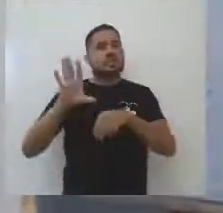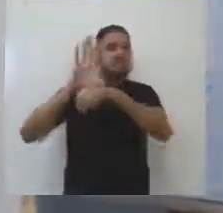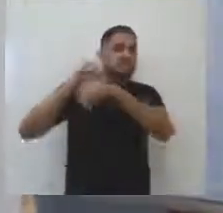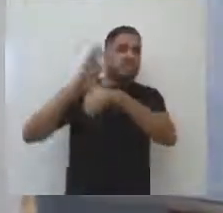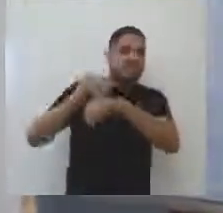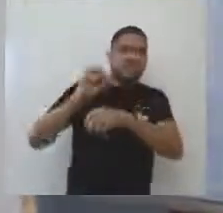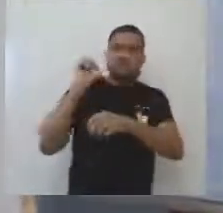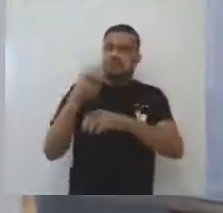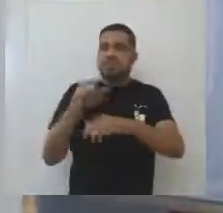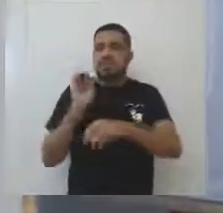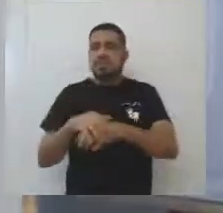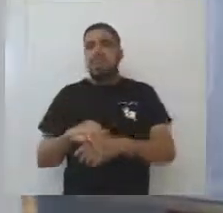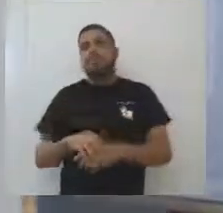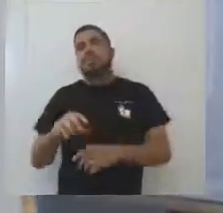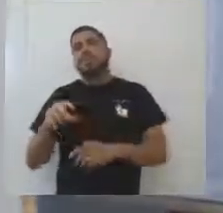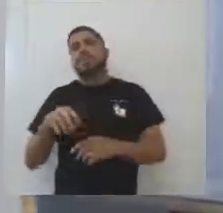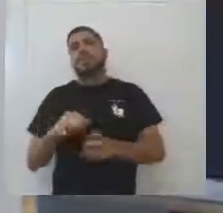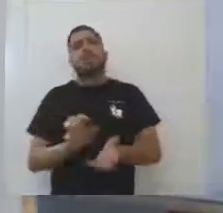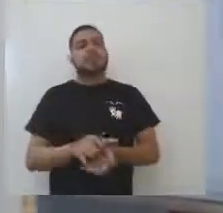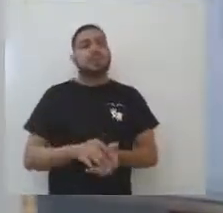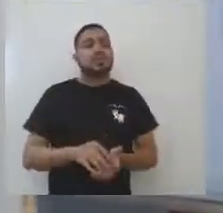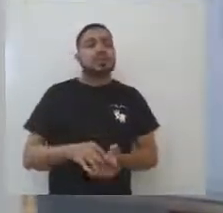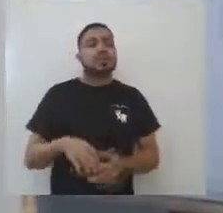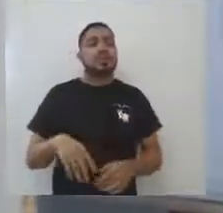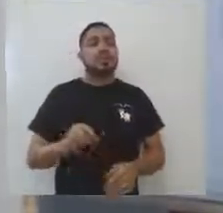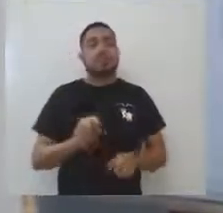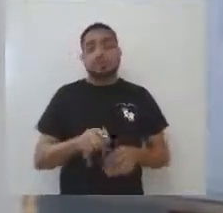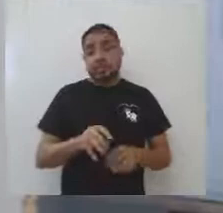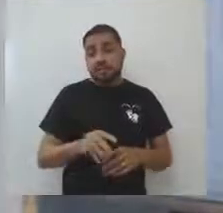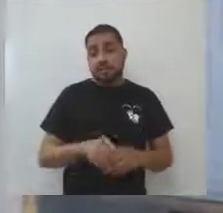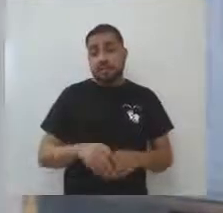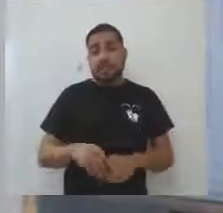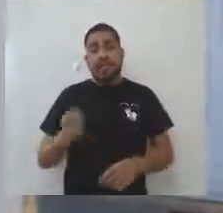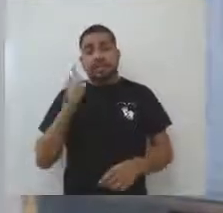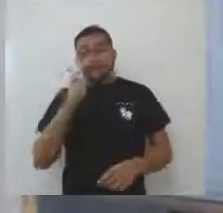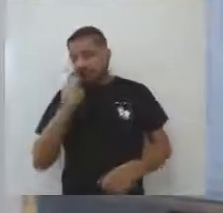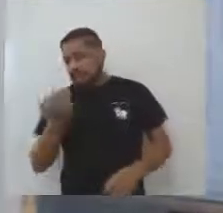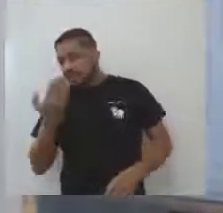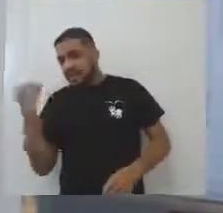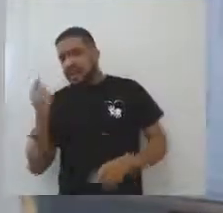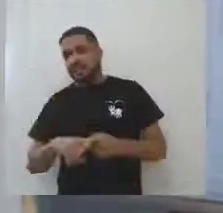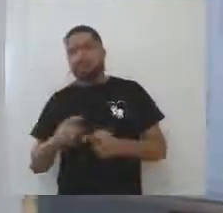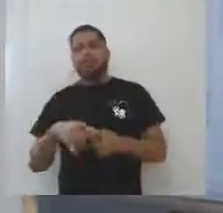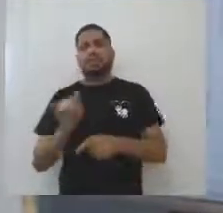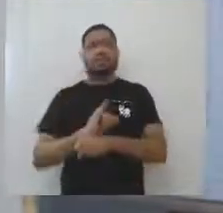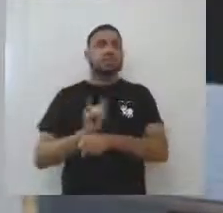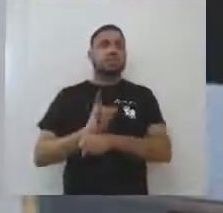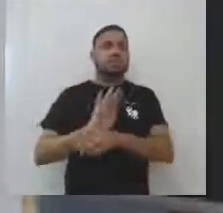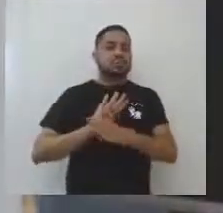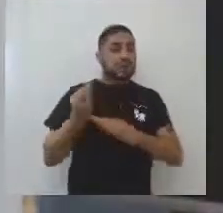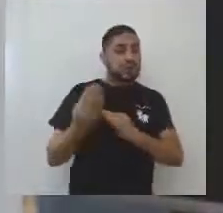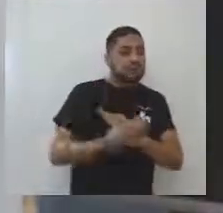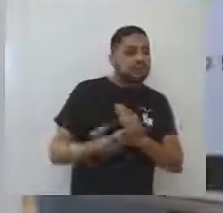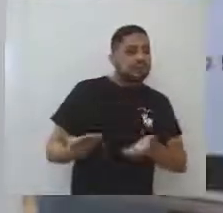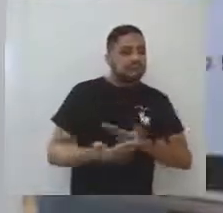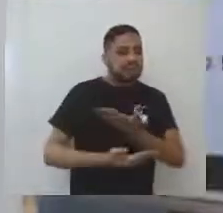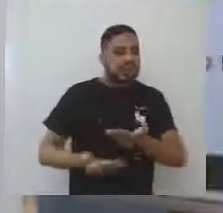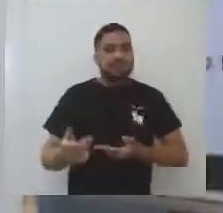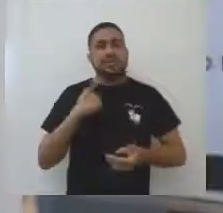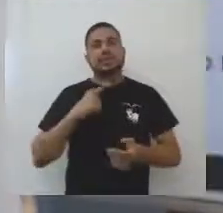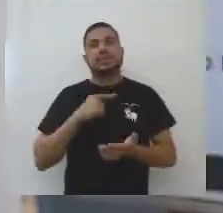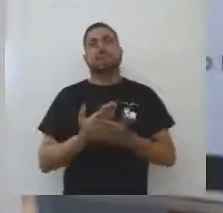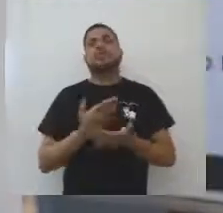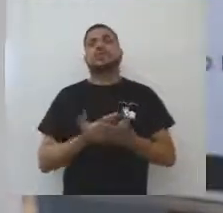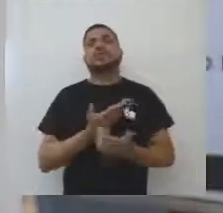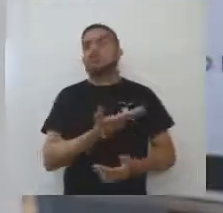foto, postem marcando EducaPE, Andrei Builds. Ei, menino, eu quero ver tu lá no canal do Tubarão também. Interajam lá no canal do Tubarão, que todo dia tem aula para